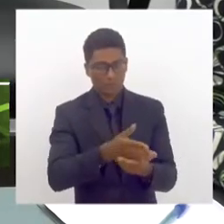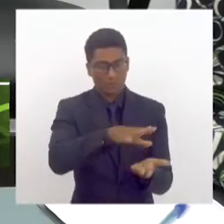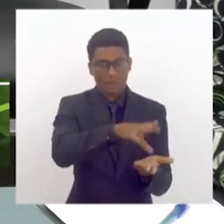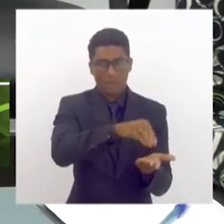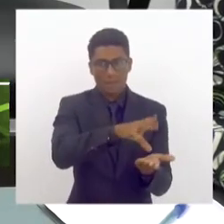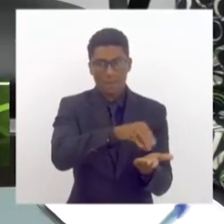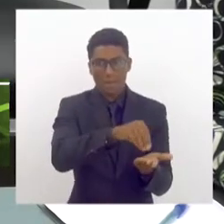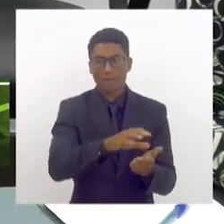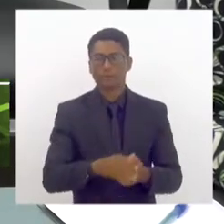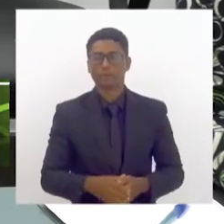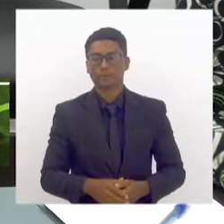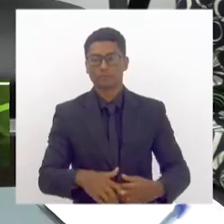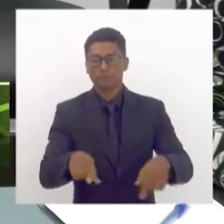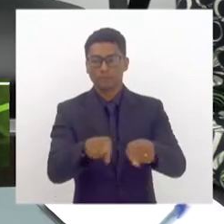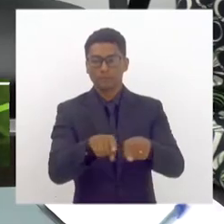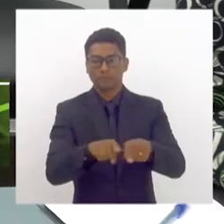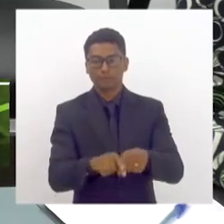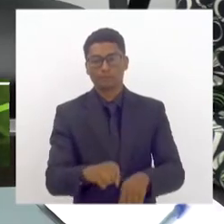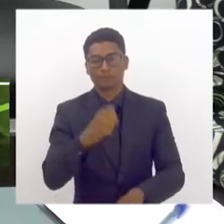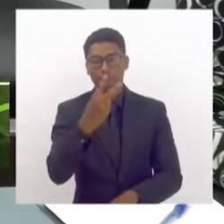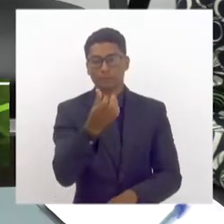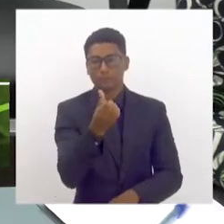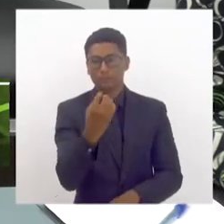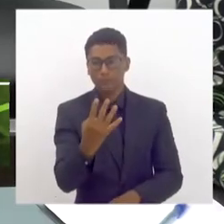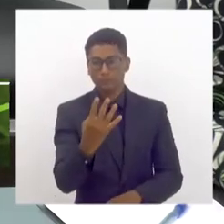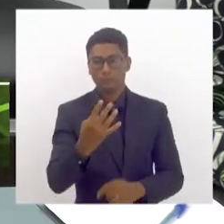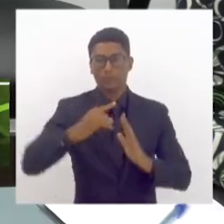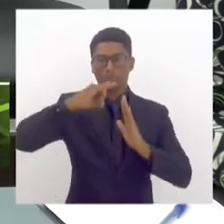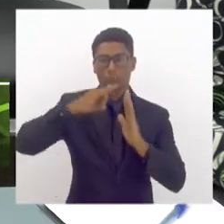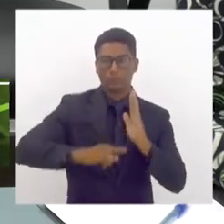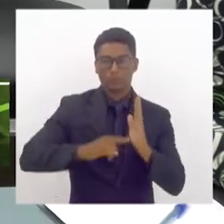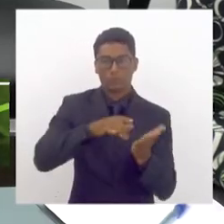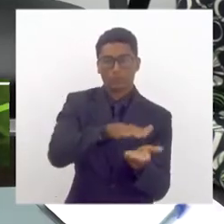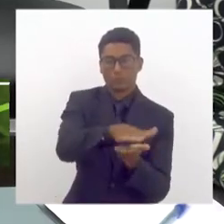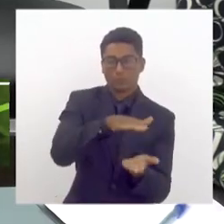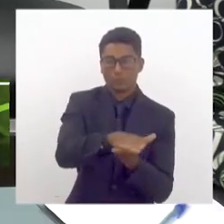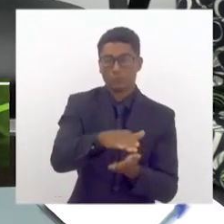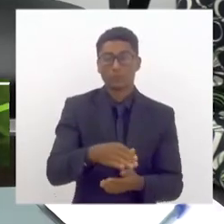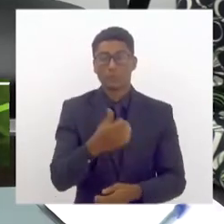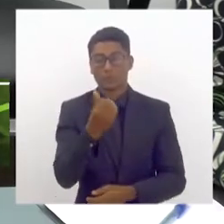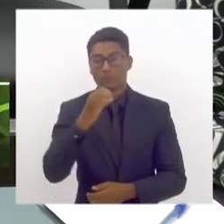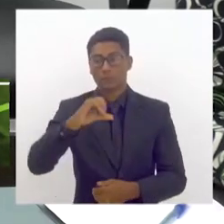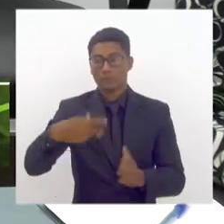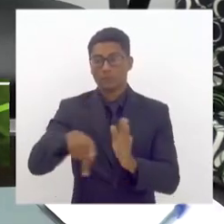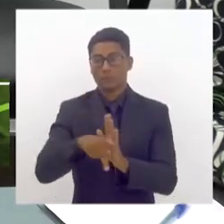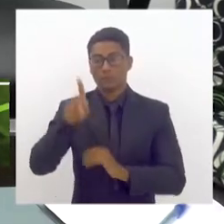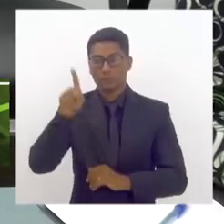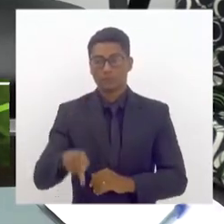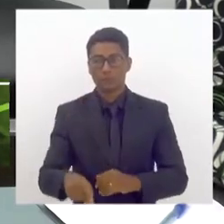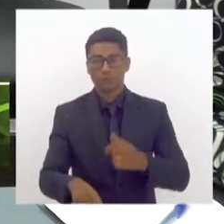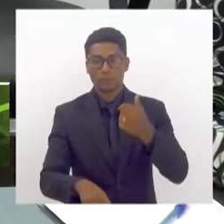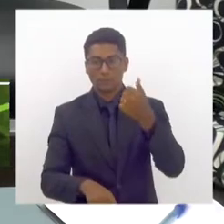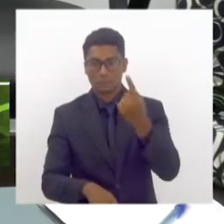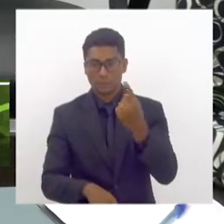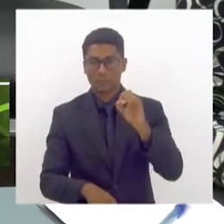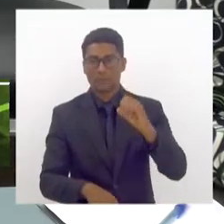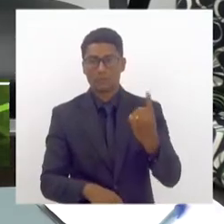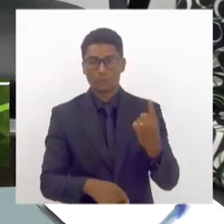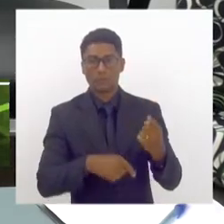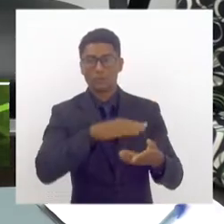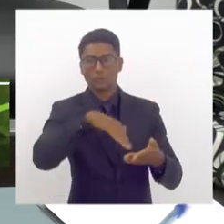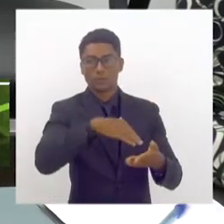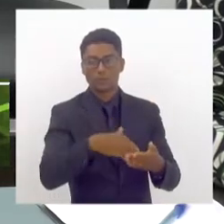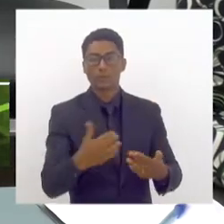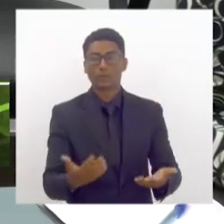Nós emitimos 264 ofícios, sendo 79 da presidência, 101 da secretaria-geral e 84 da